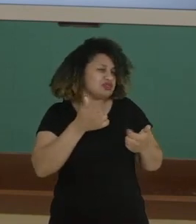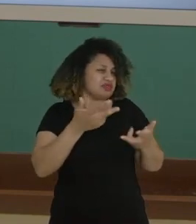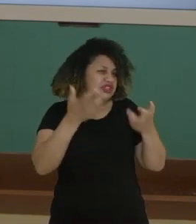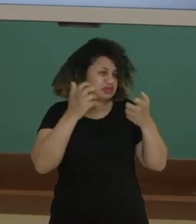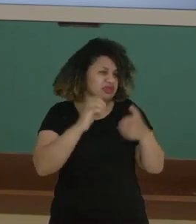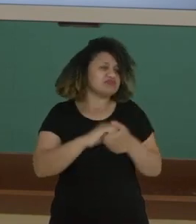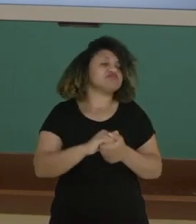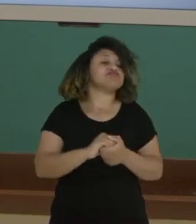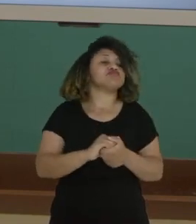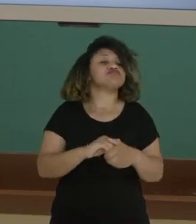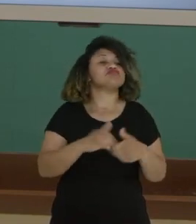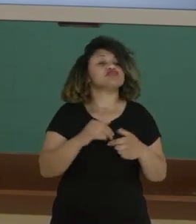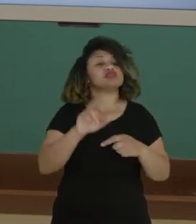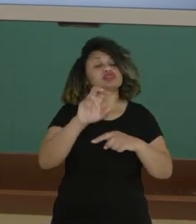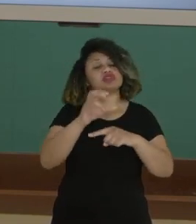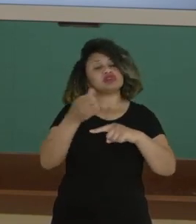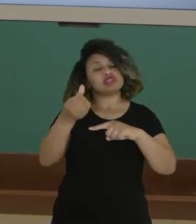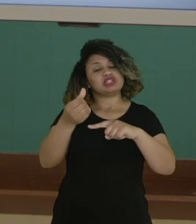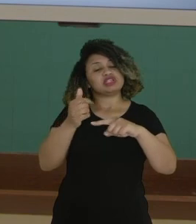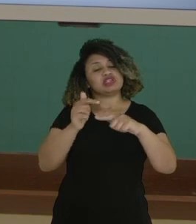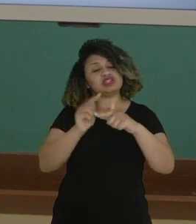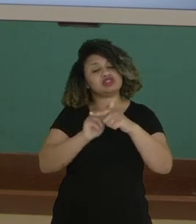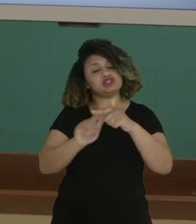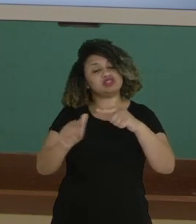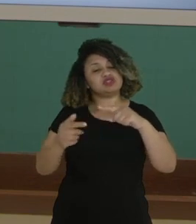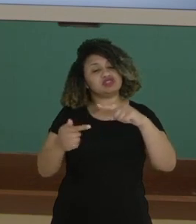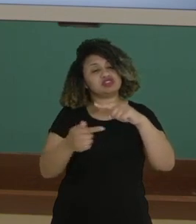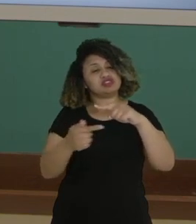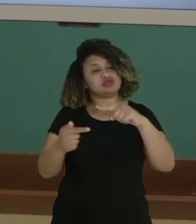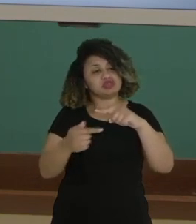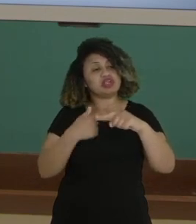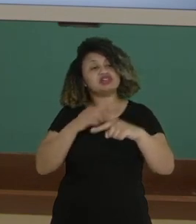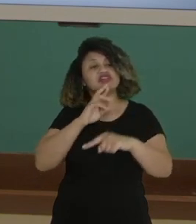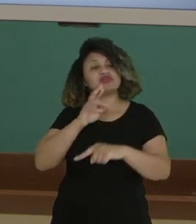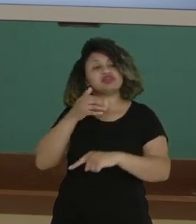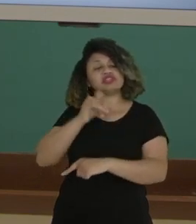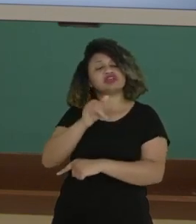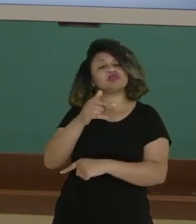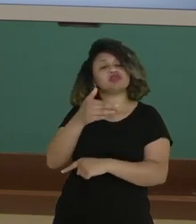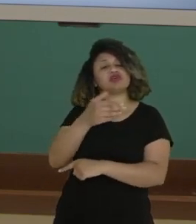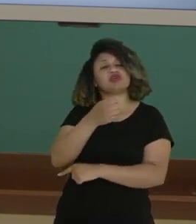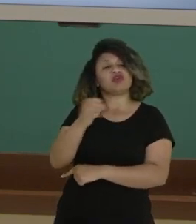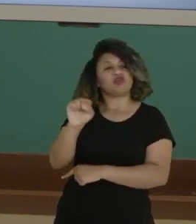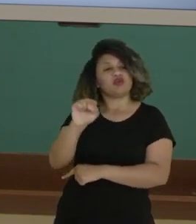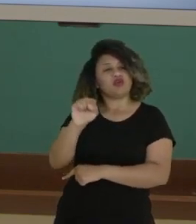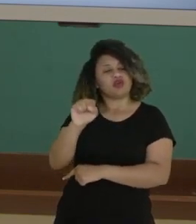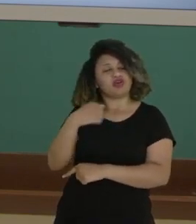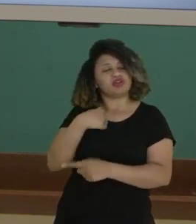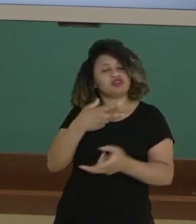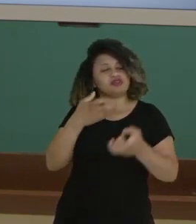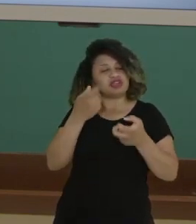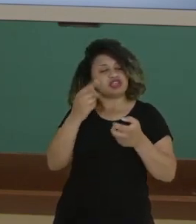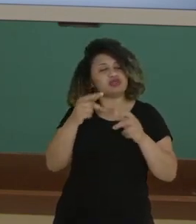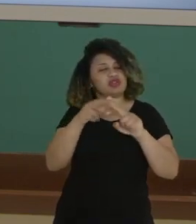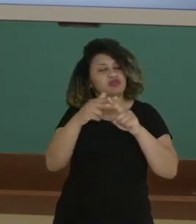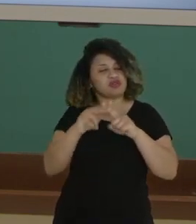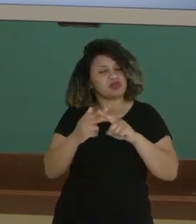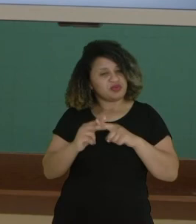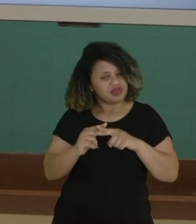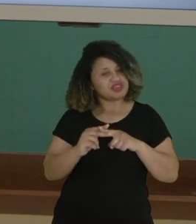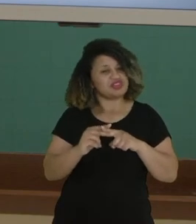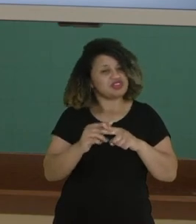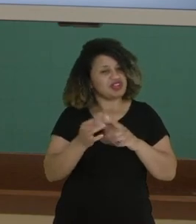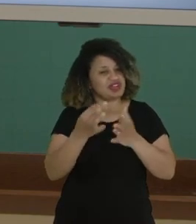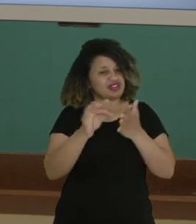né? O 7 que está multiplicando passa dividindo. 56 dividido por 7, o y deu 8. Então, 8 é